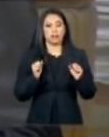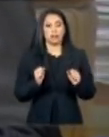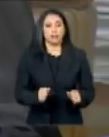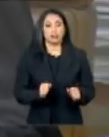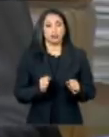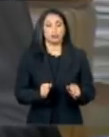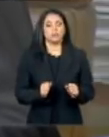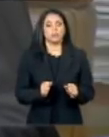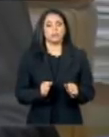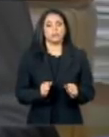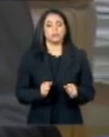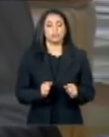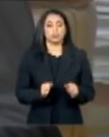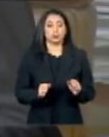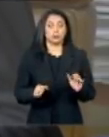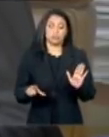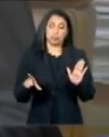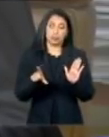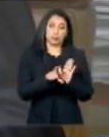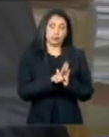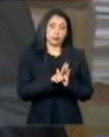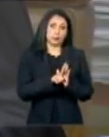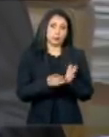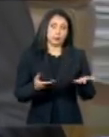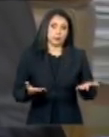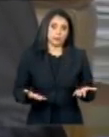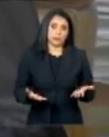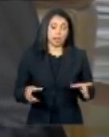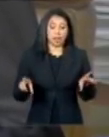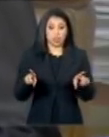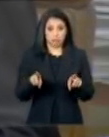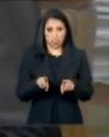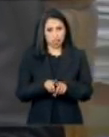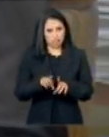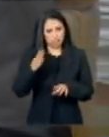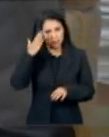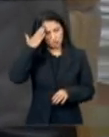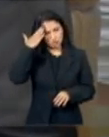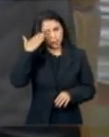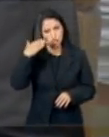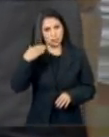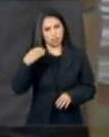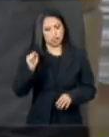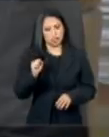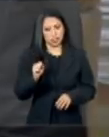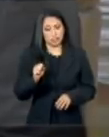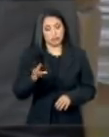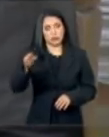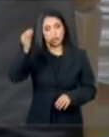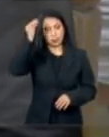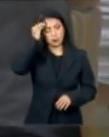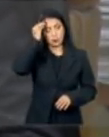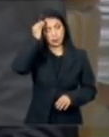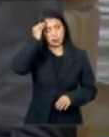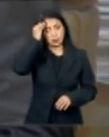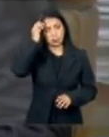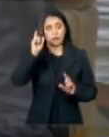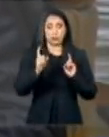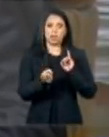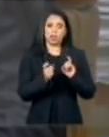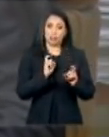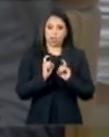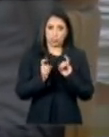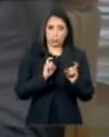deles milhas mal de processos com capas às vezes sabemos que essa faculdade da pública administração e